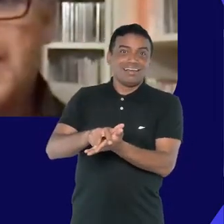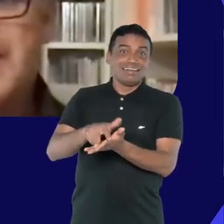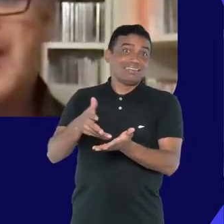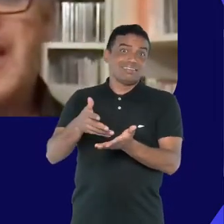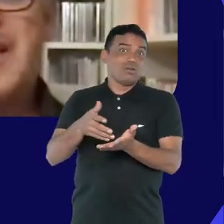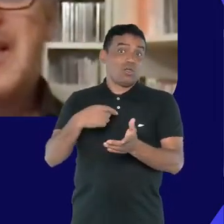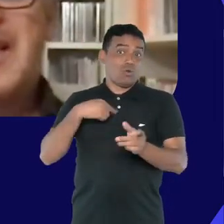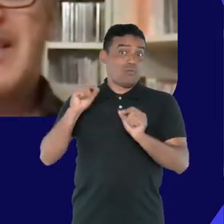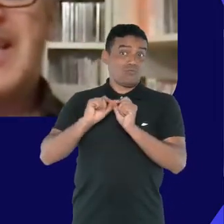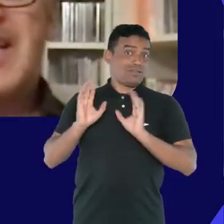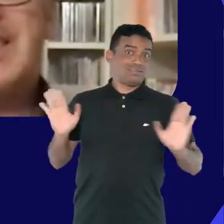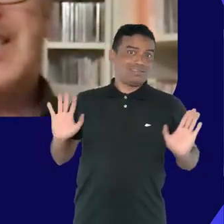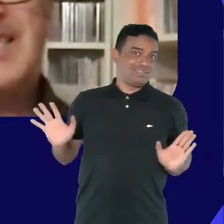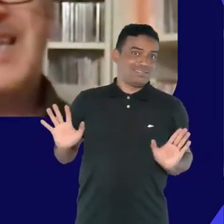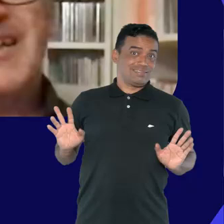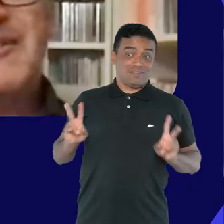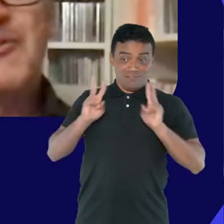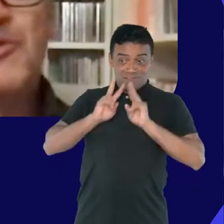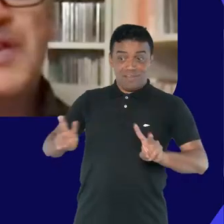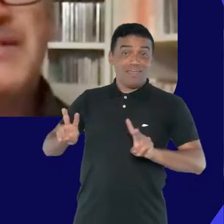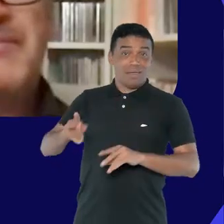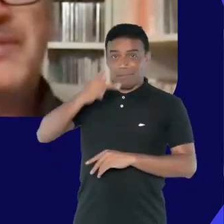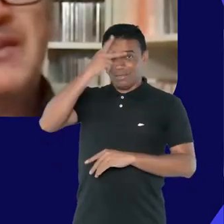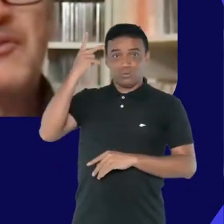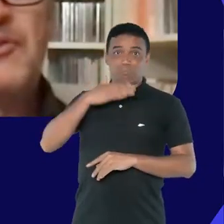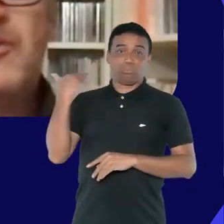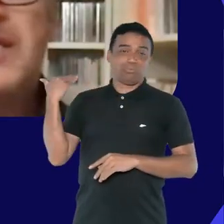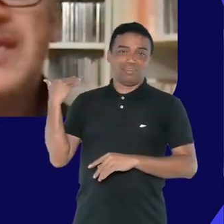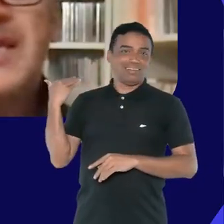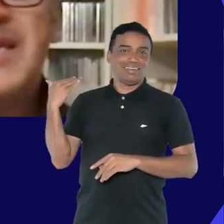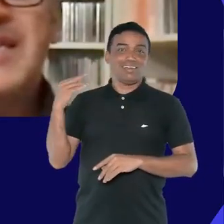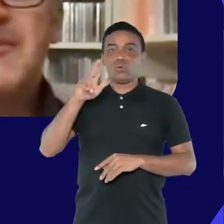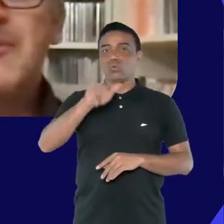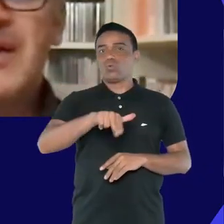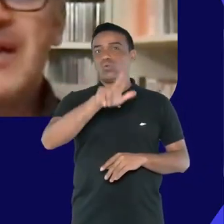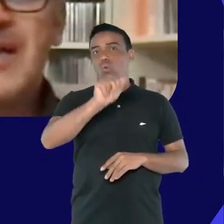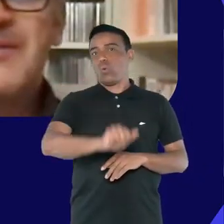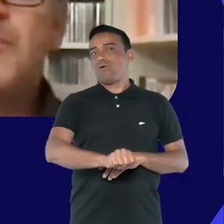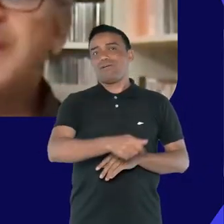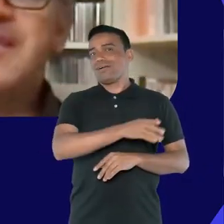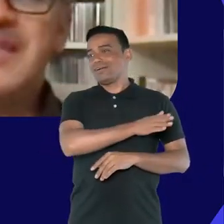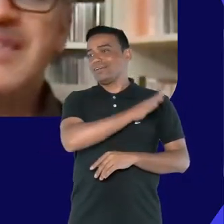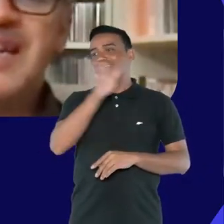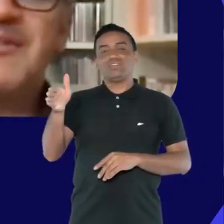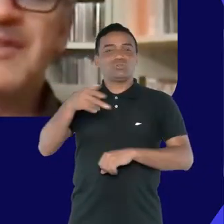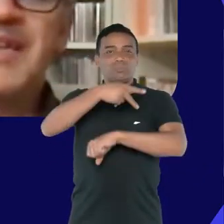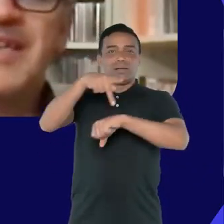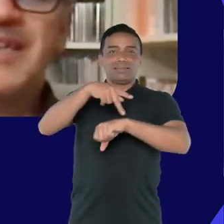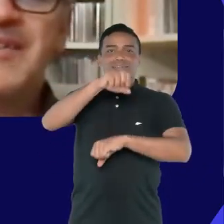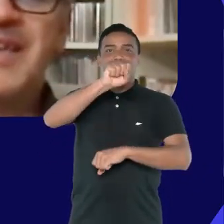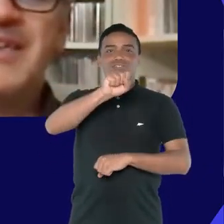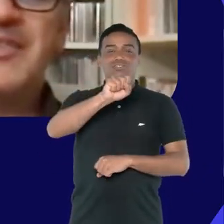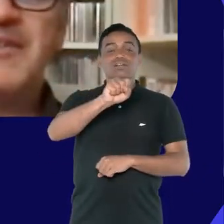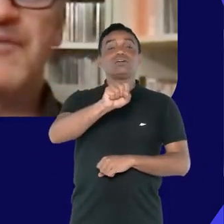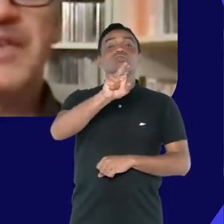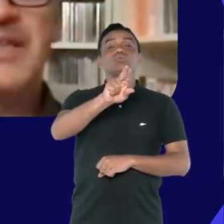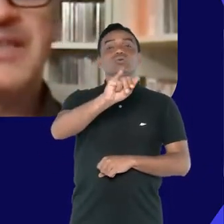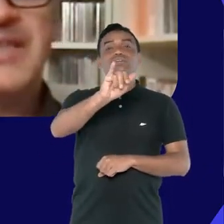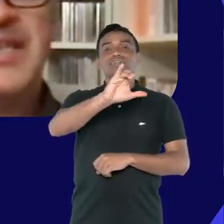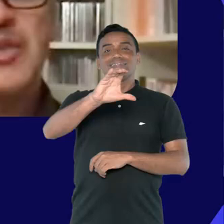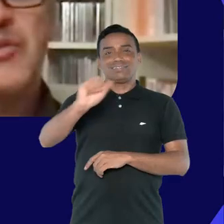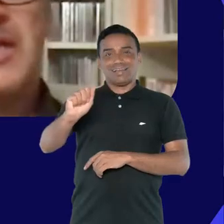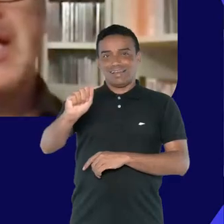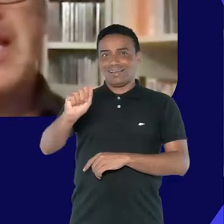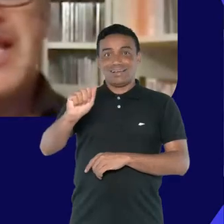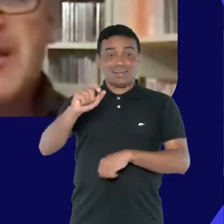eu não fiz, né? Aliás, na altura eu nunca tinha ido à Suíça, na altura em que eu escrevi